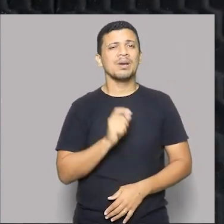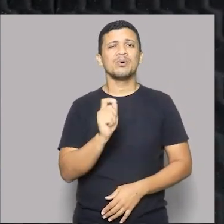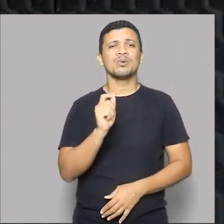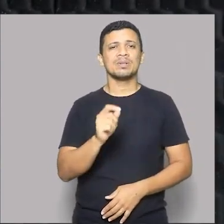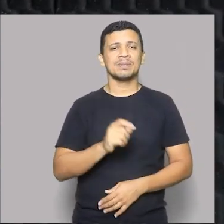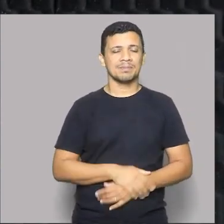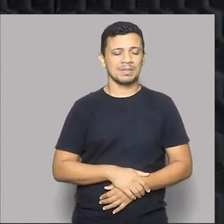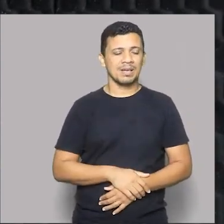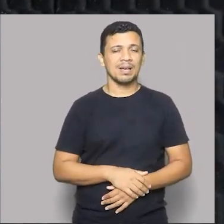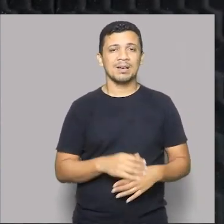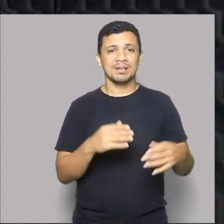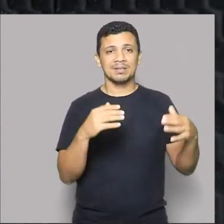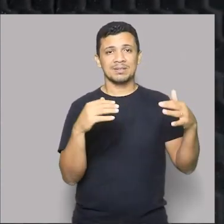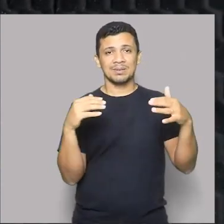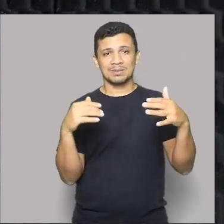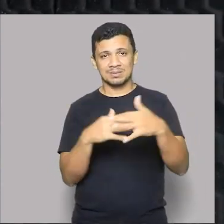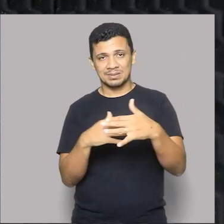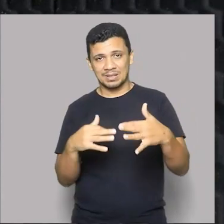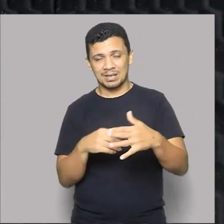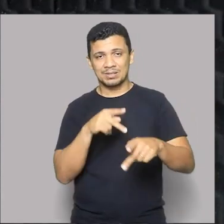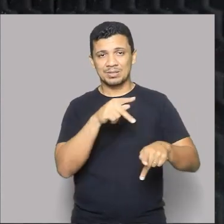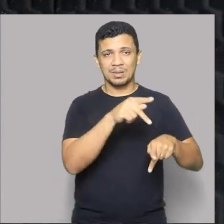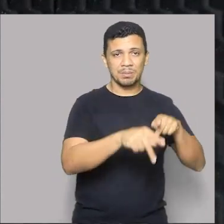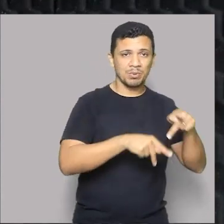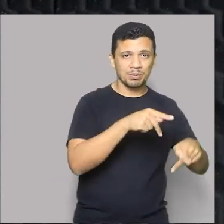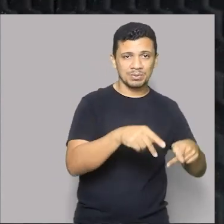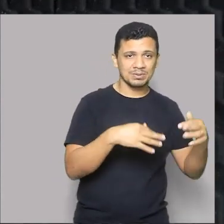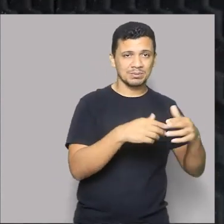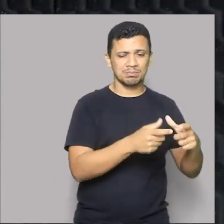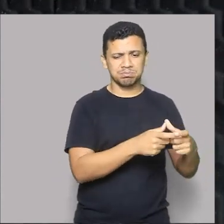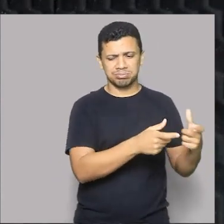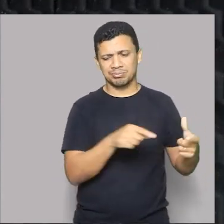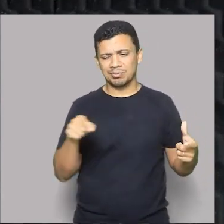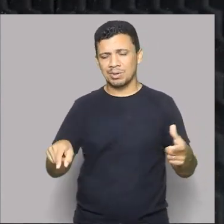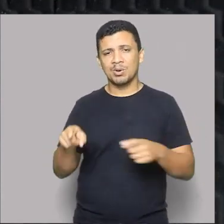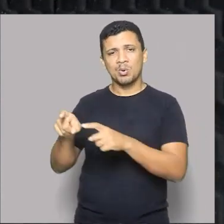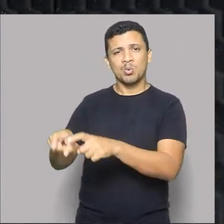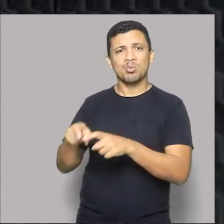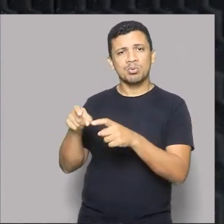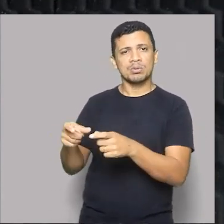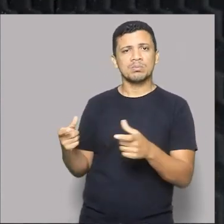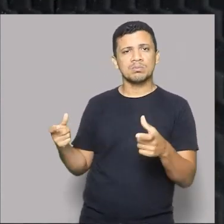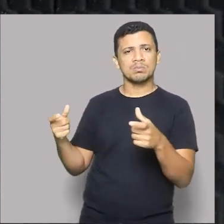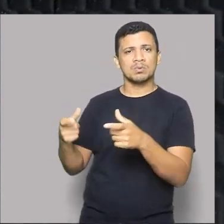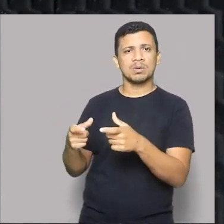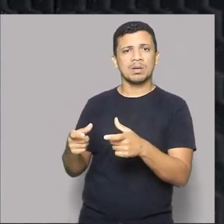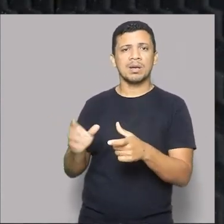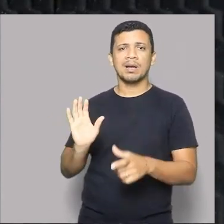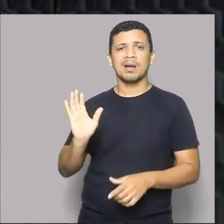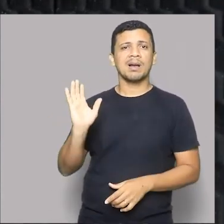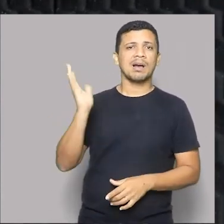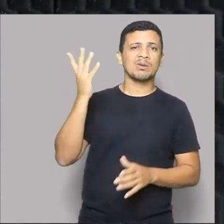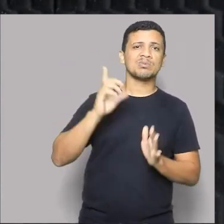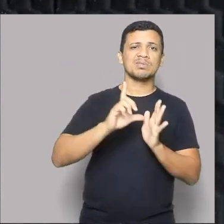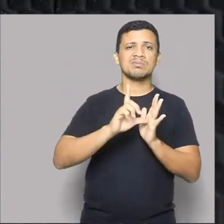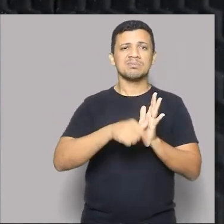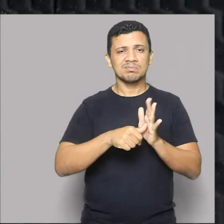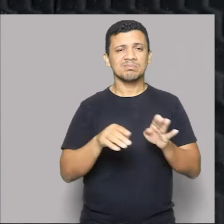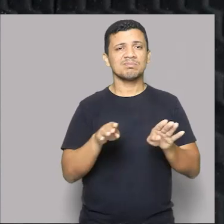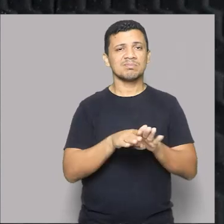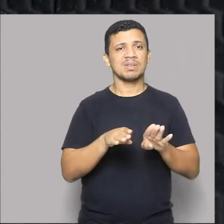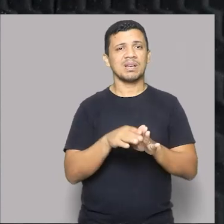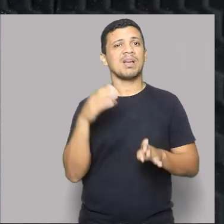crescimento, ou seja, da população urbana em relação à população rural, ela aconteceu de maneira tardia, de maneira